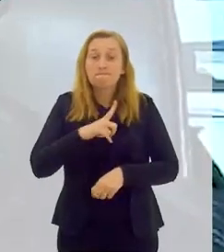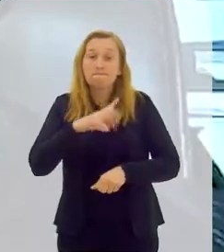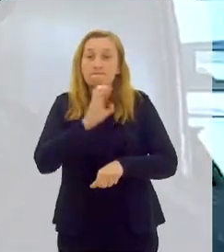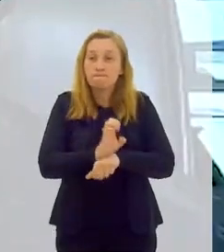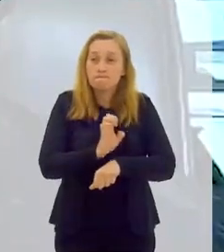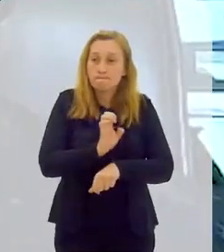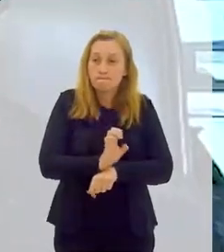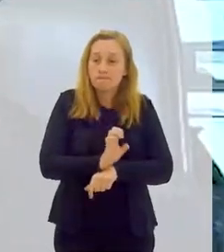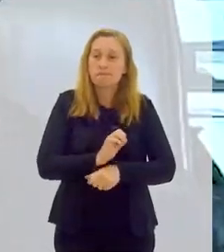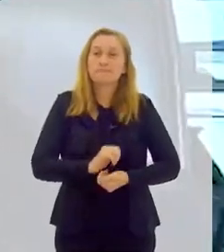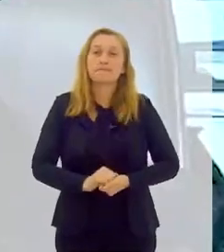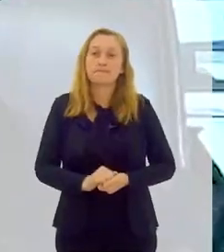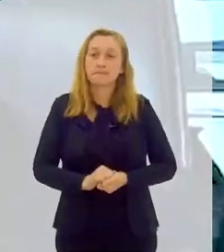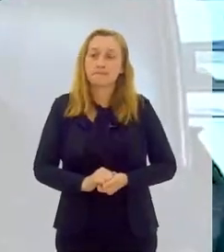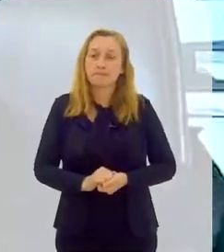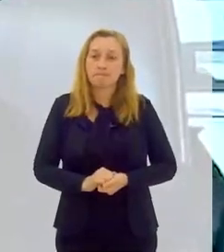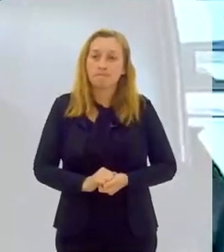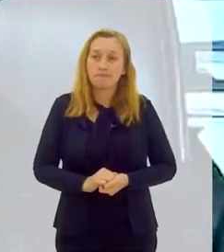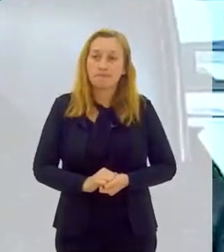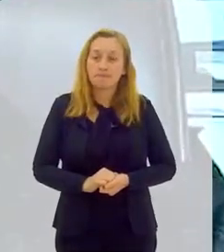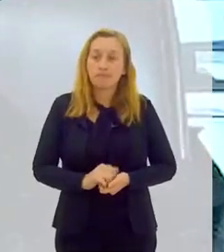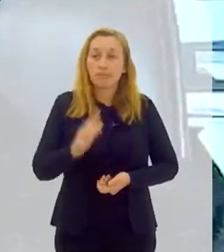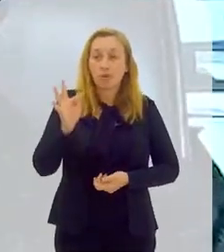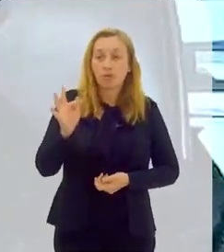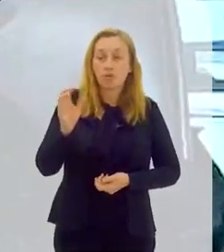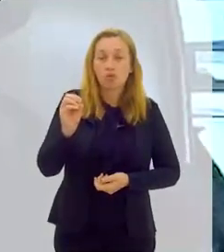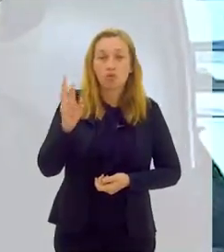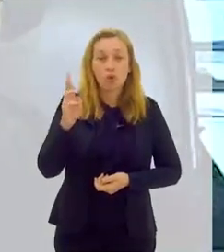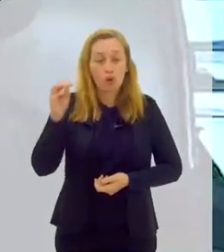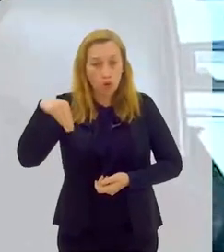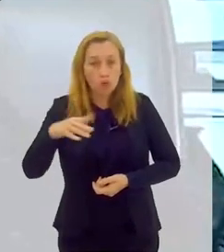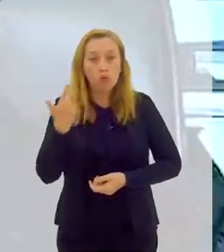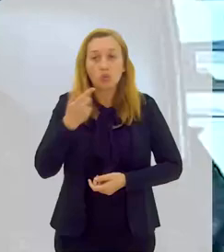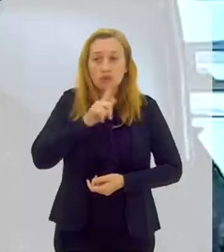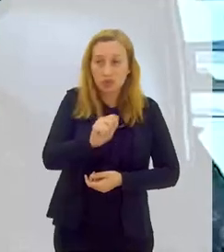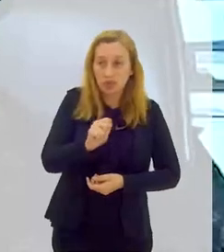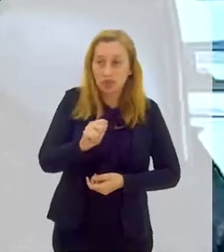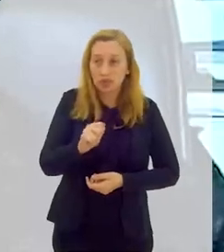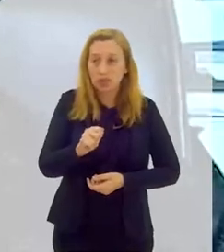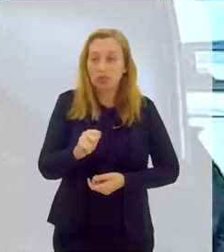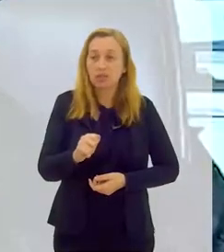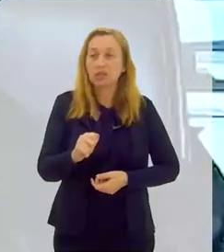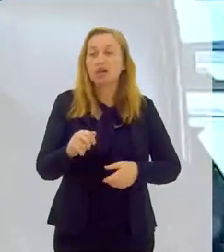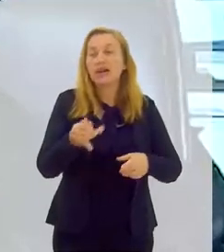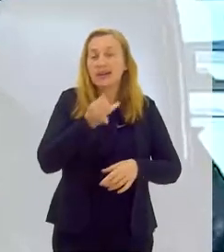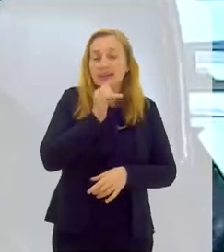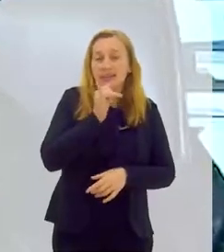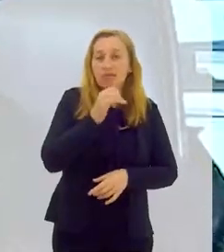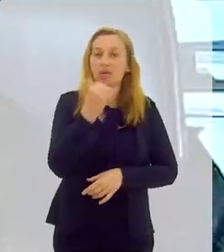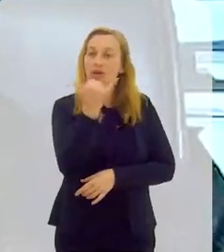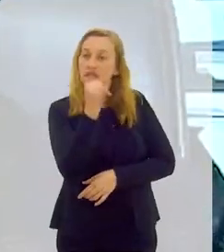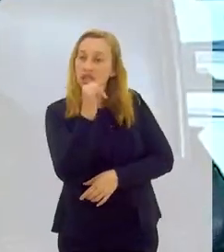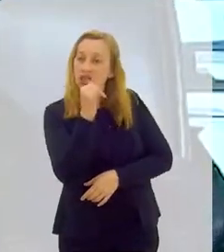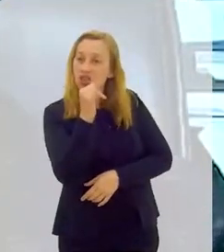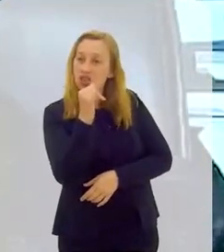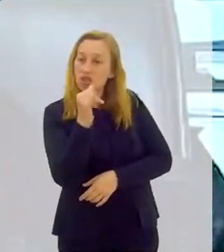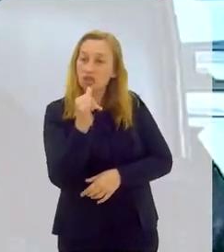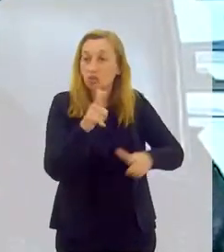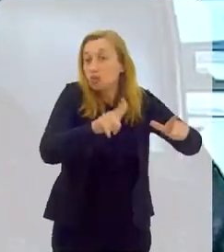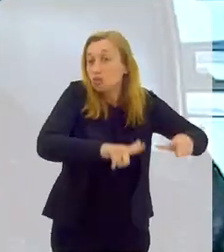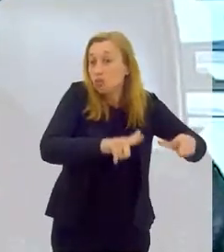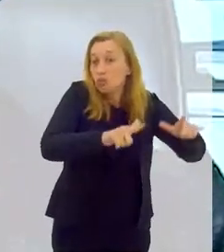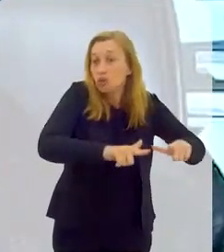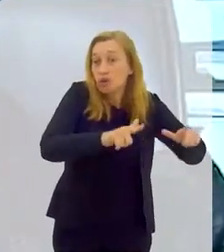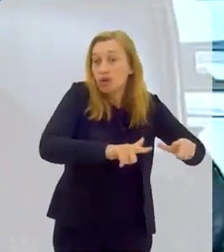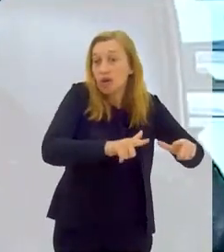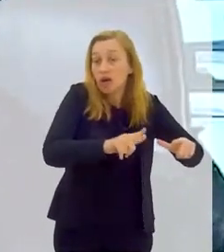esse Estado tem, tentando ver como é que o fórum consiga destravar, por exemplo, a energia elétrica de um determinado